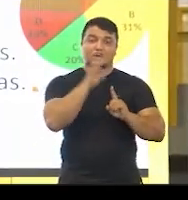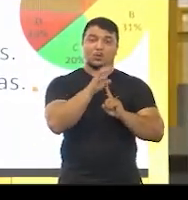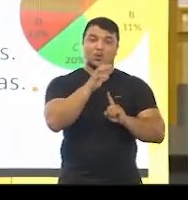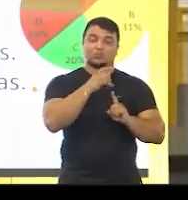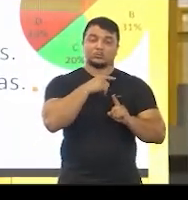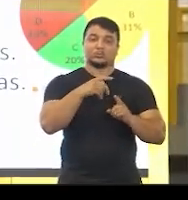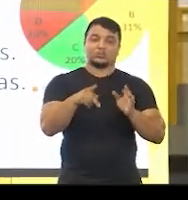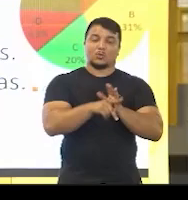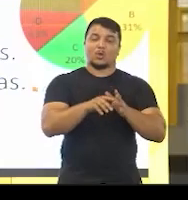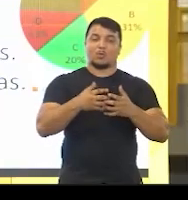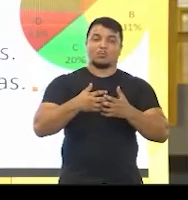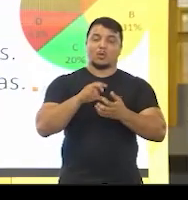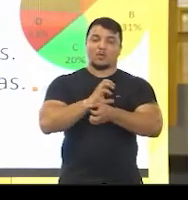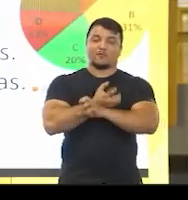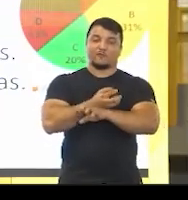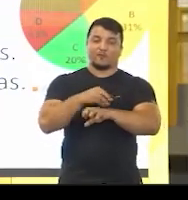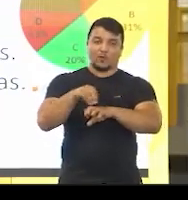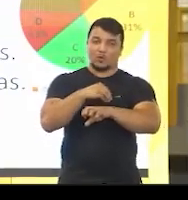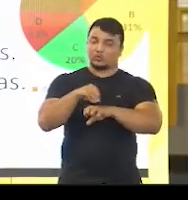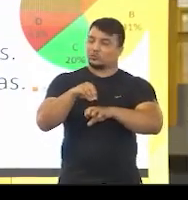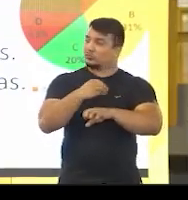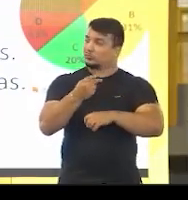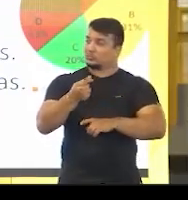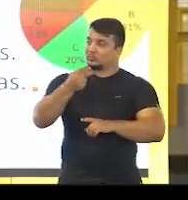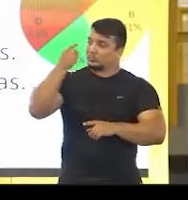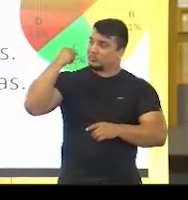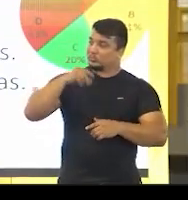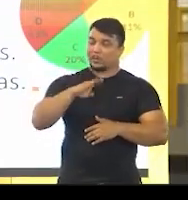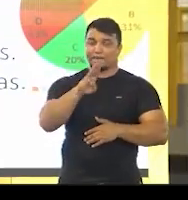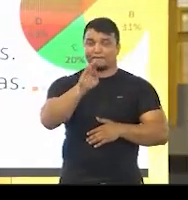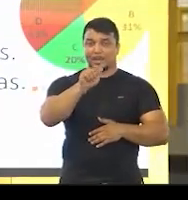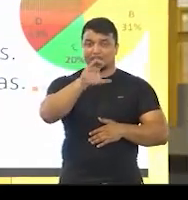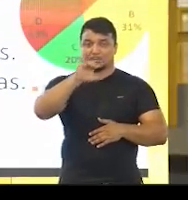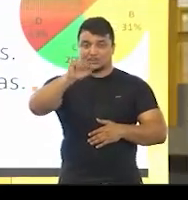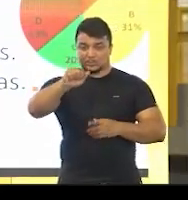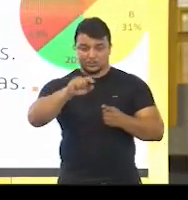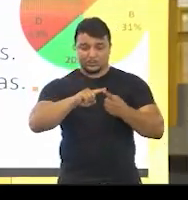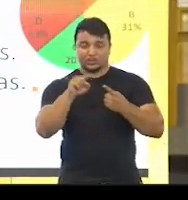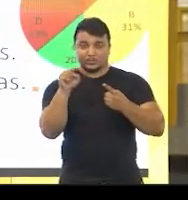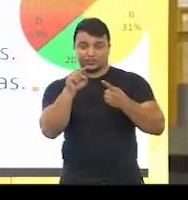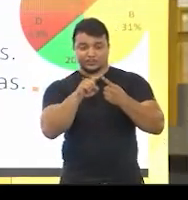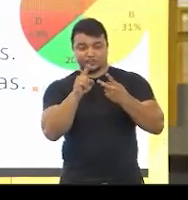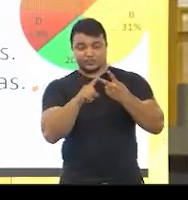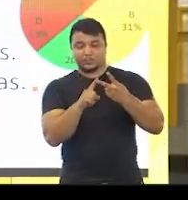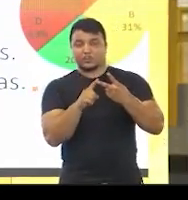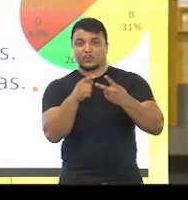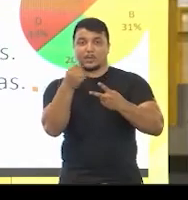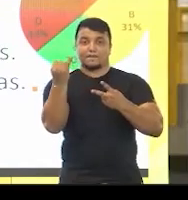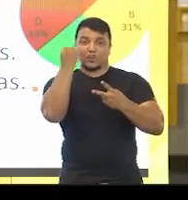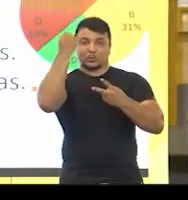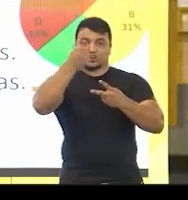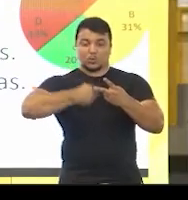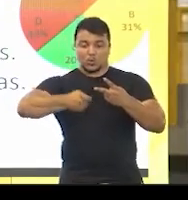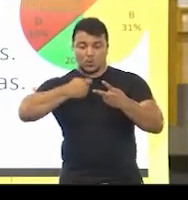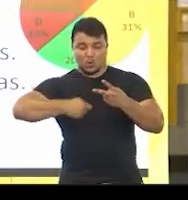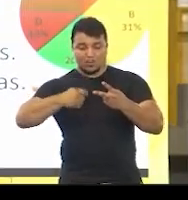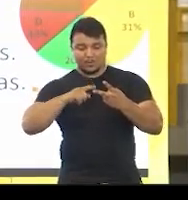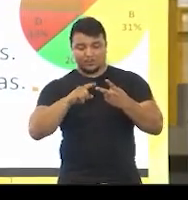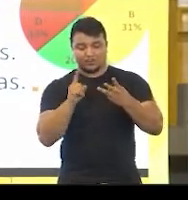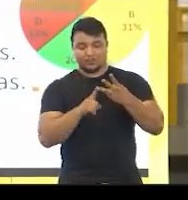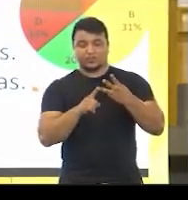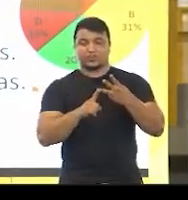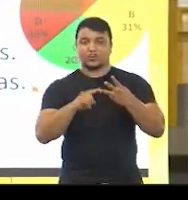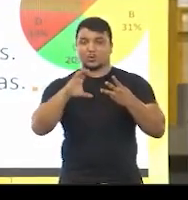Combustíveis fósseis. Bacias sedimentares. Tracinho. Importância